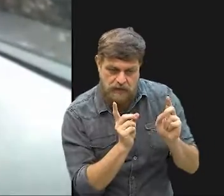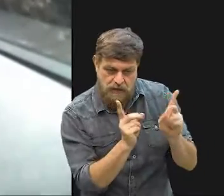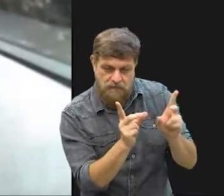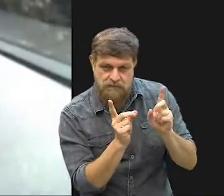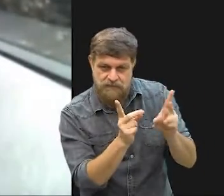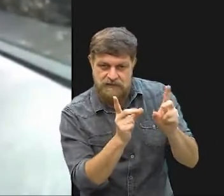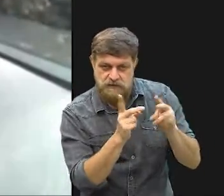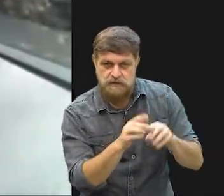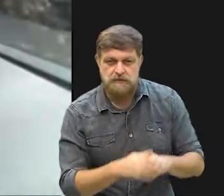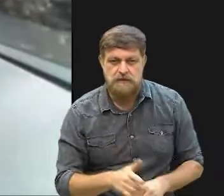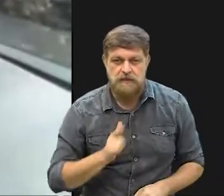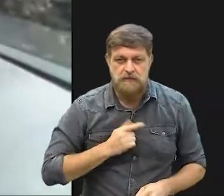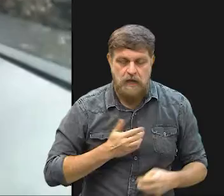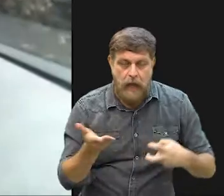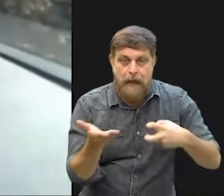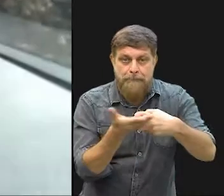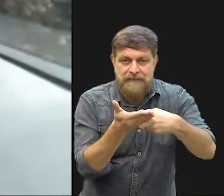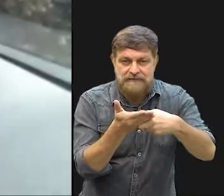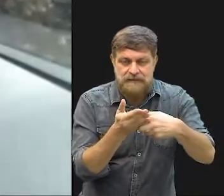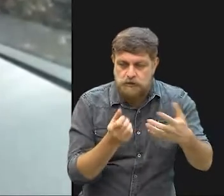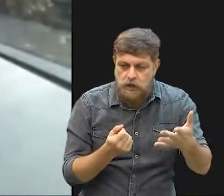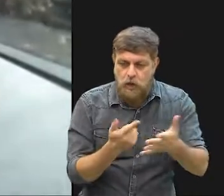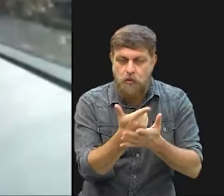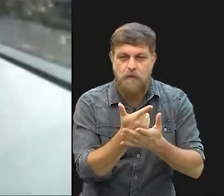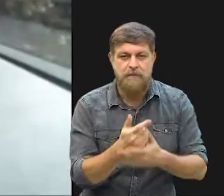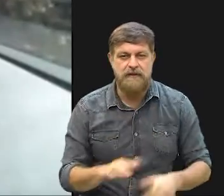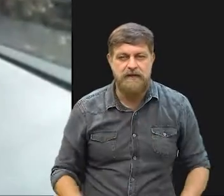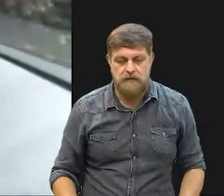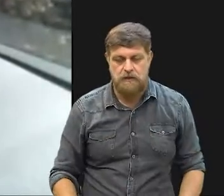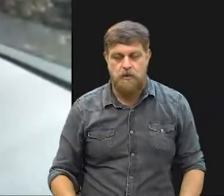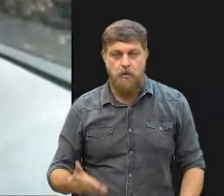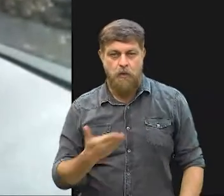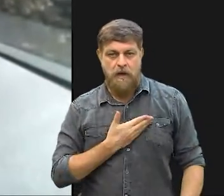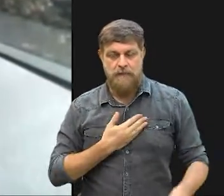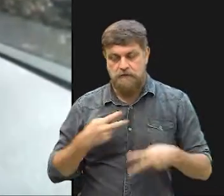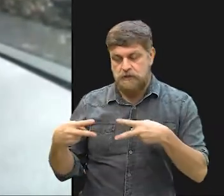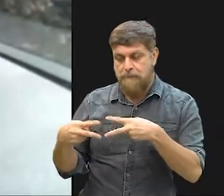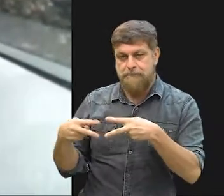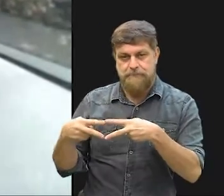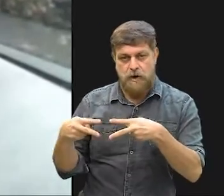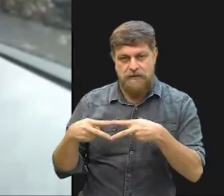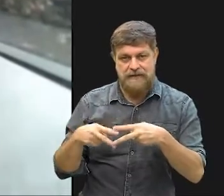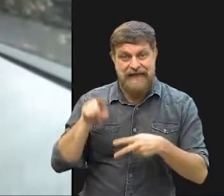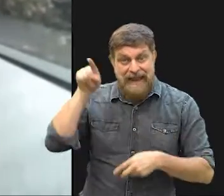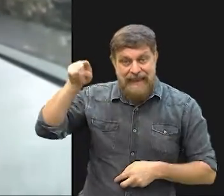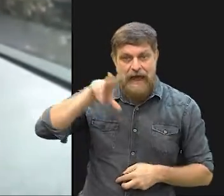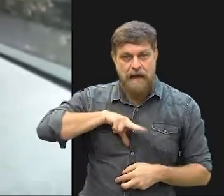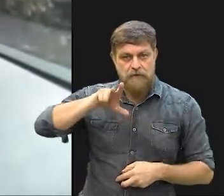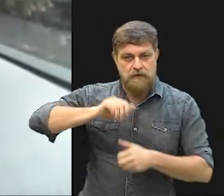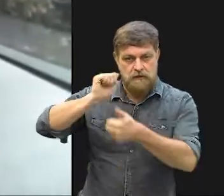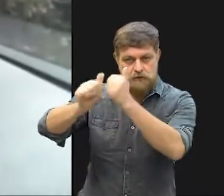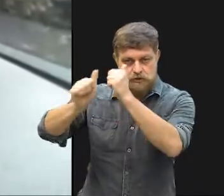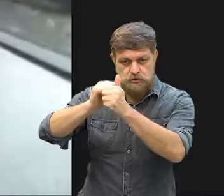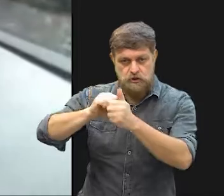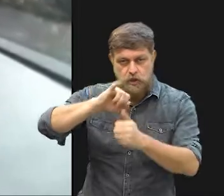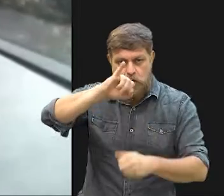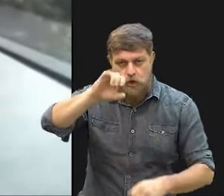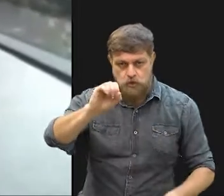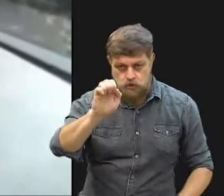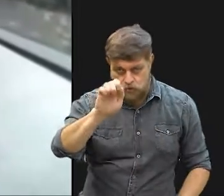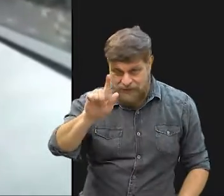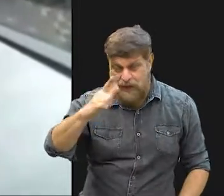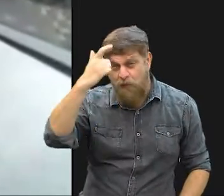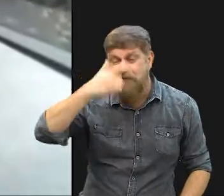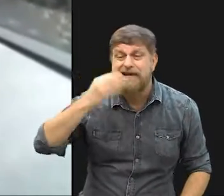comprado e comprei uma passagem. Tinha um amigo meu que é de Paulínia, ele estava jogando em Portugal na época. Eu falei assim, Joel, arruma